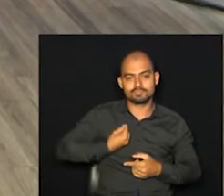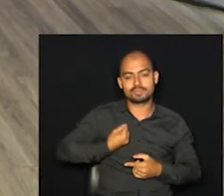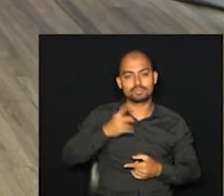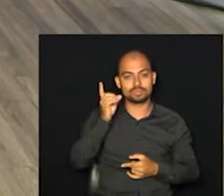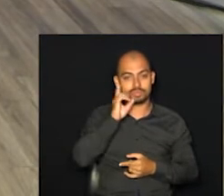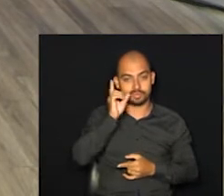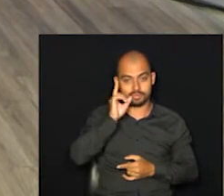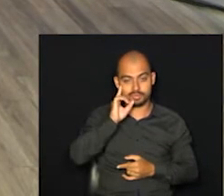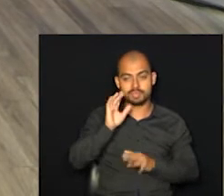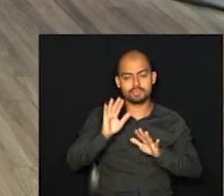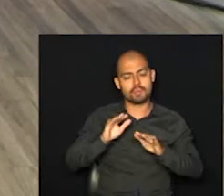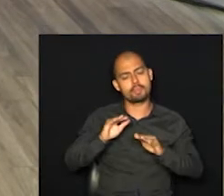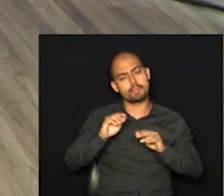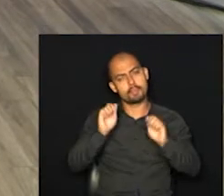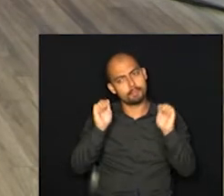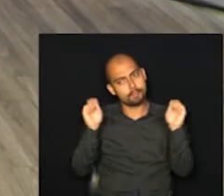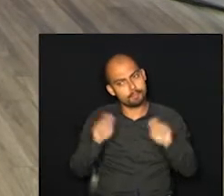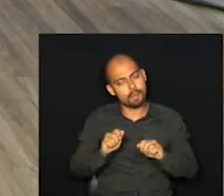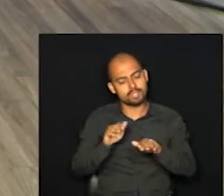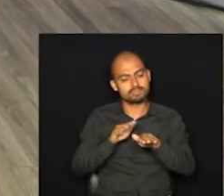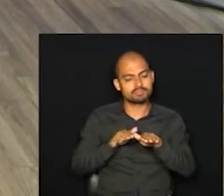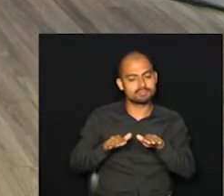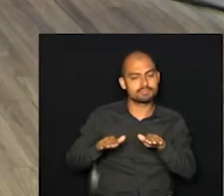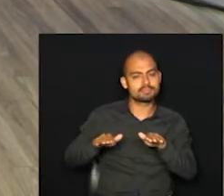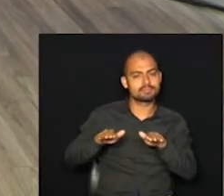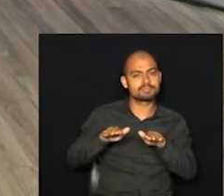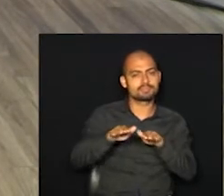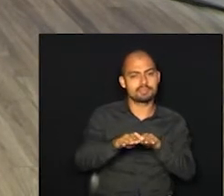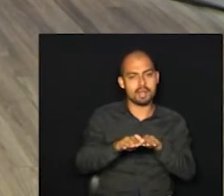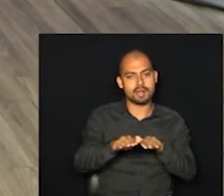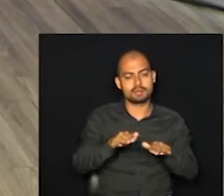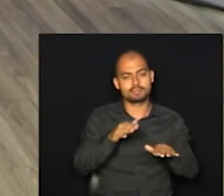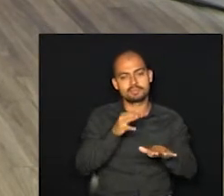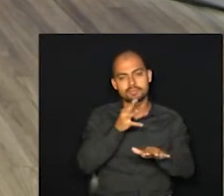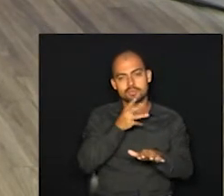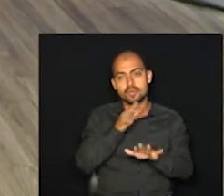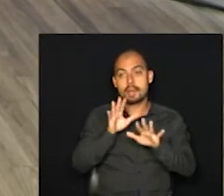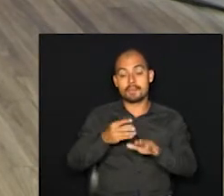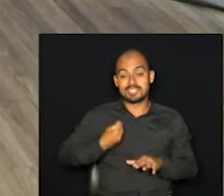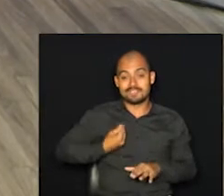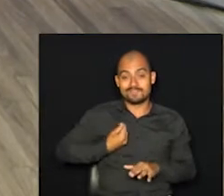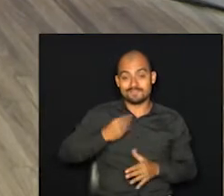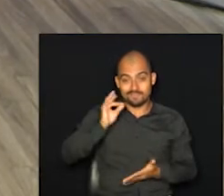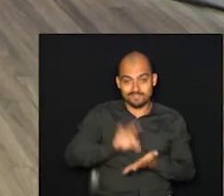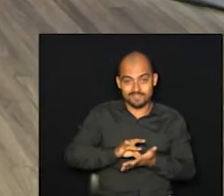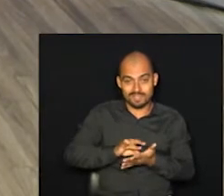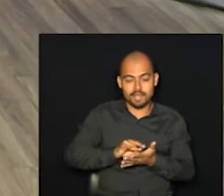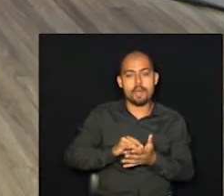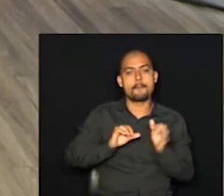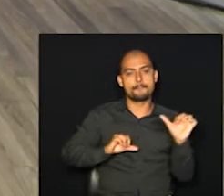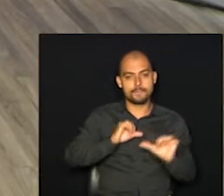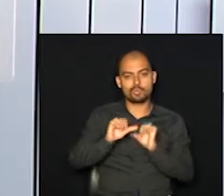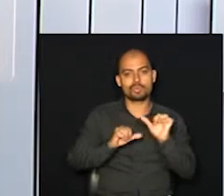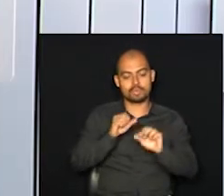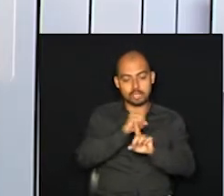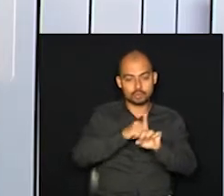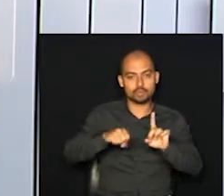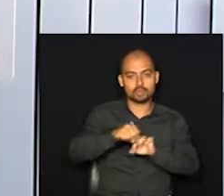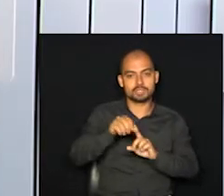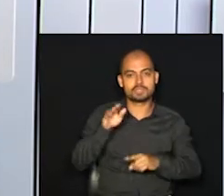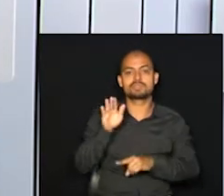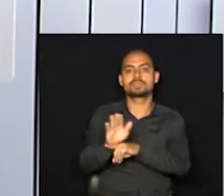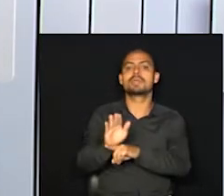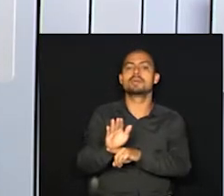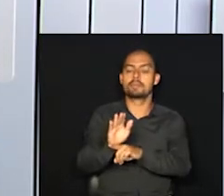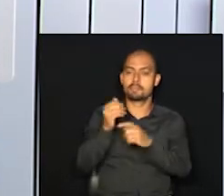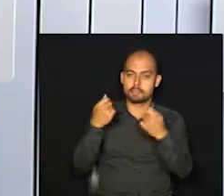pode ser devagar, pode ser aos poucos, mas a gente está mudando esta realidade e a sociedade, ela tem que ajudar sim